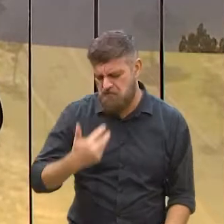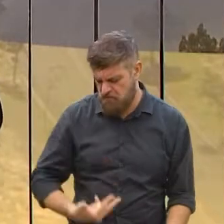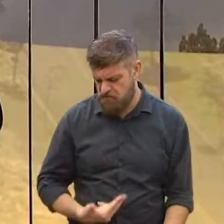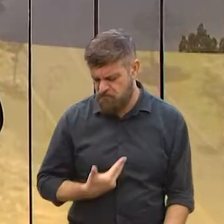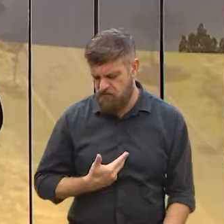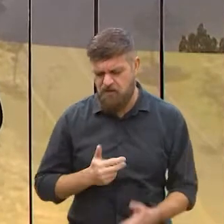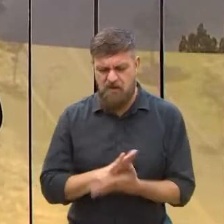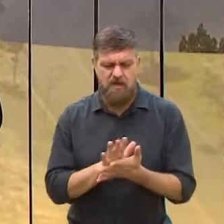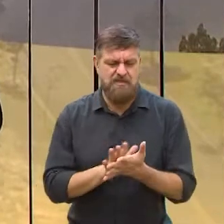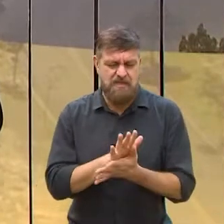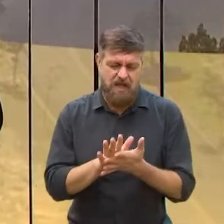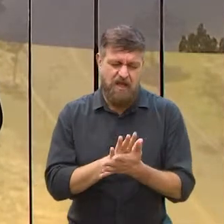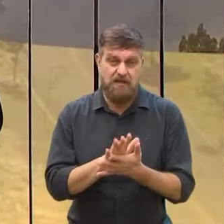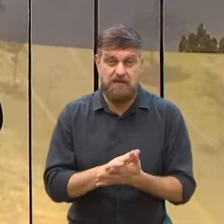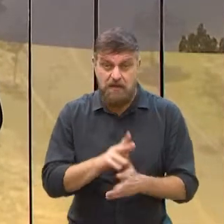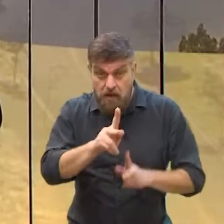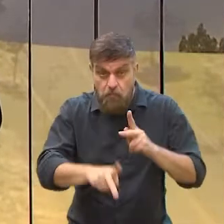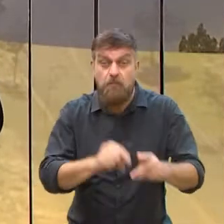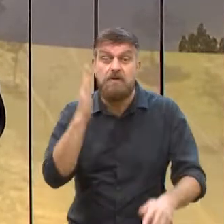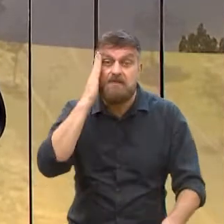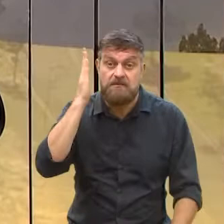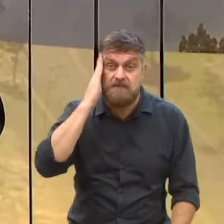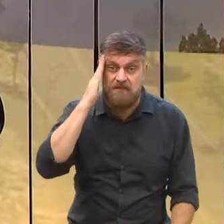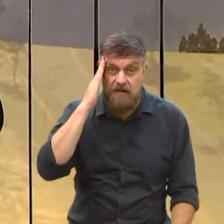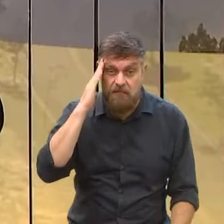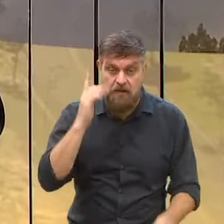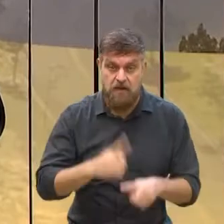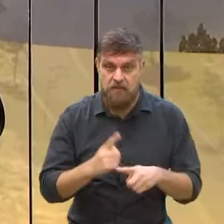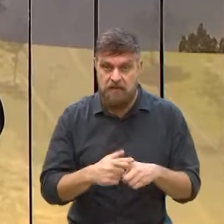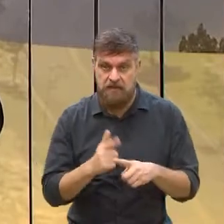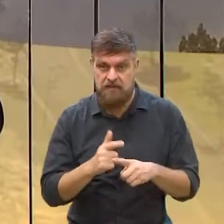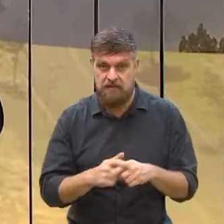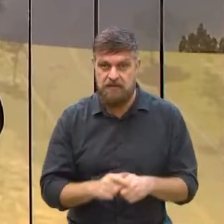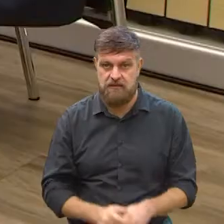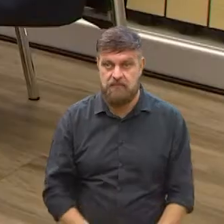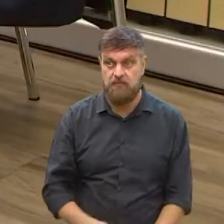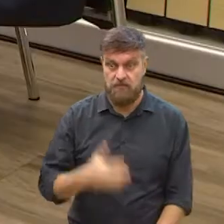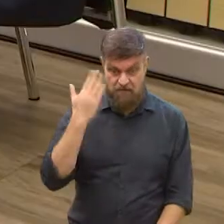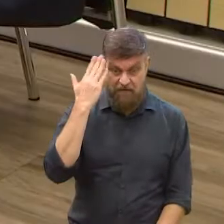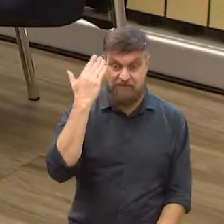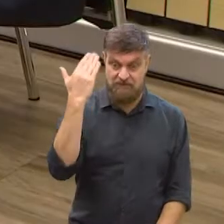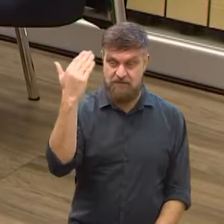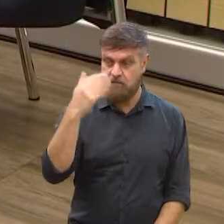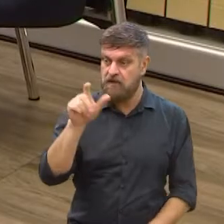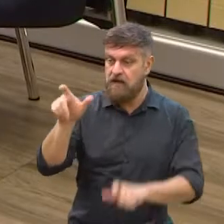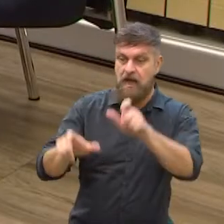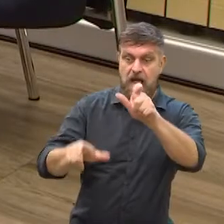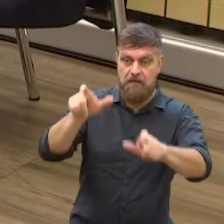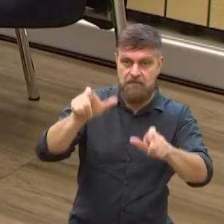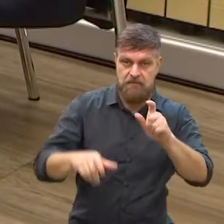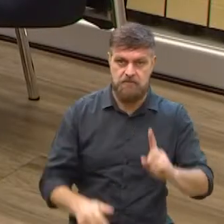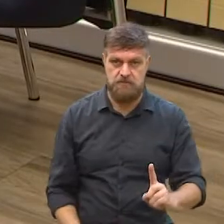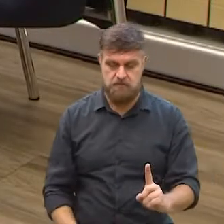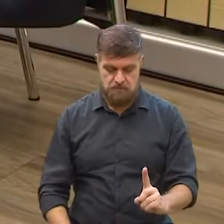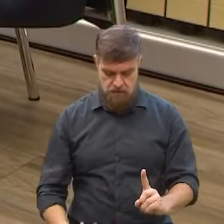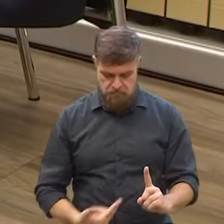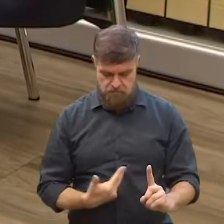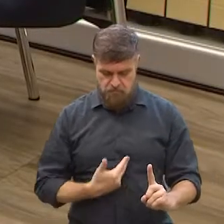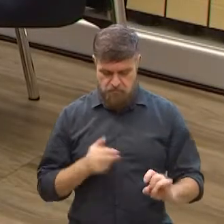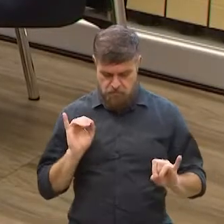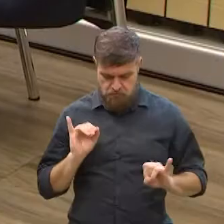sabe da cirurgia da obesidade, porque ela é muito frequente, muito frequente e muita gente passando muito bem